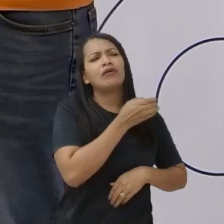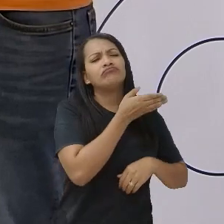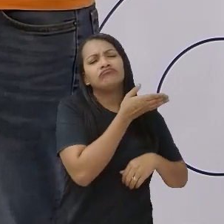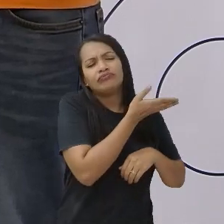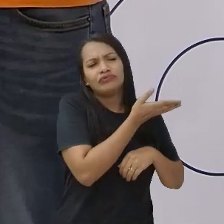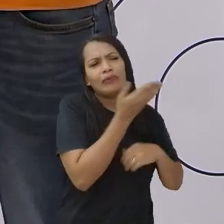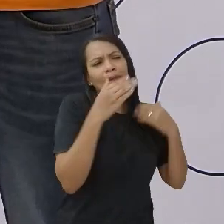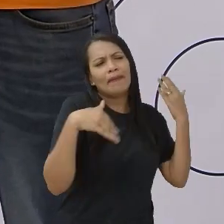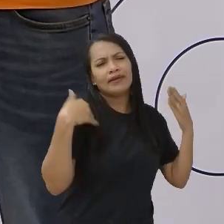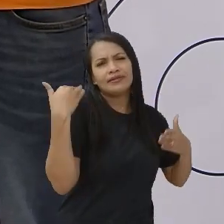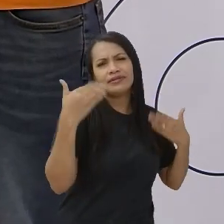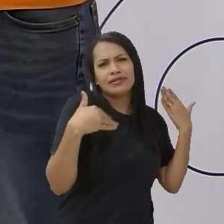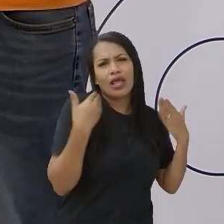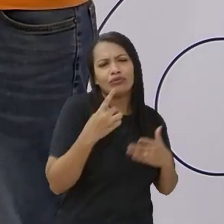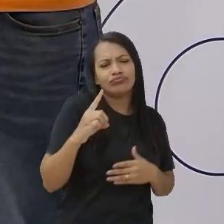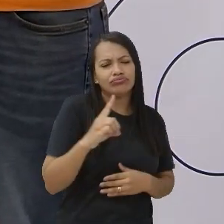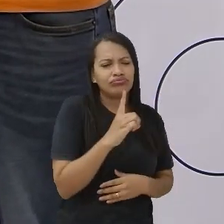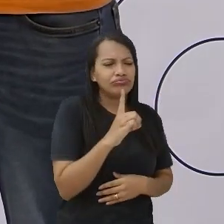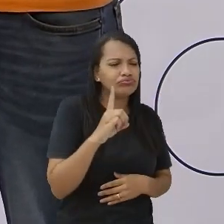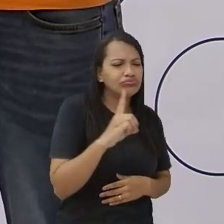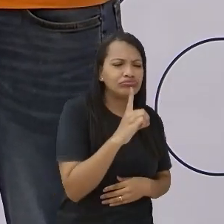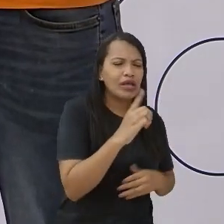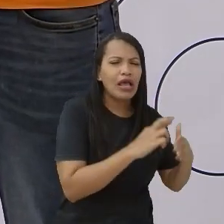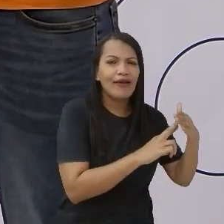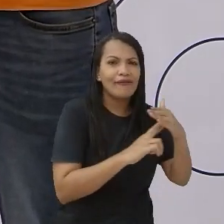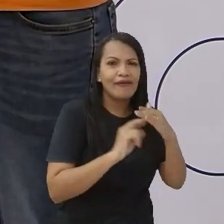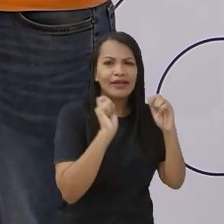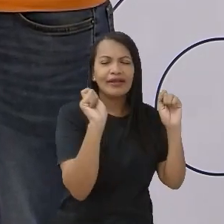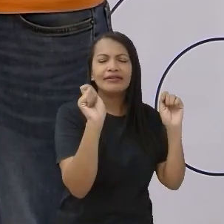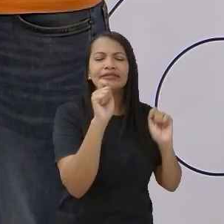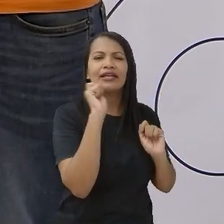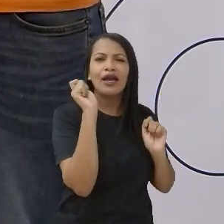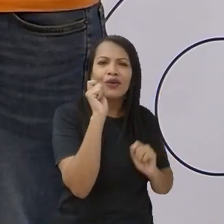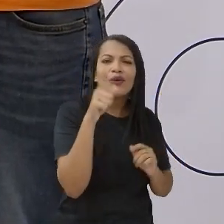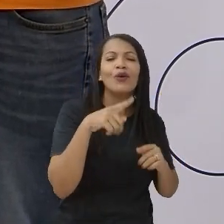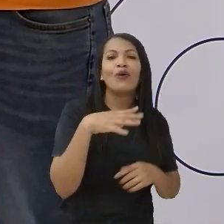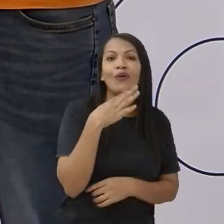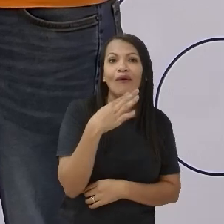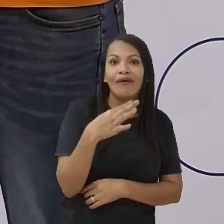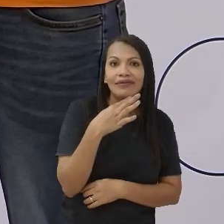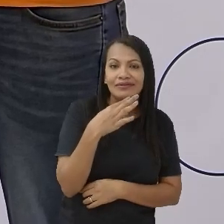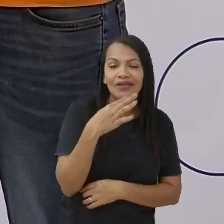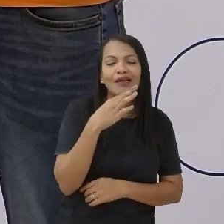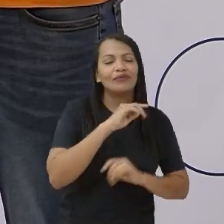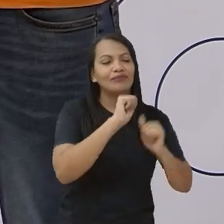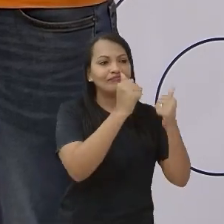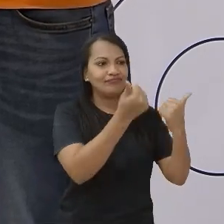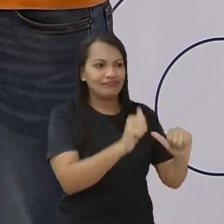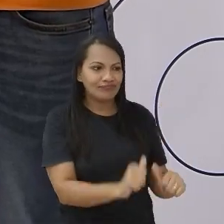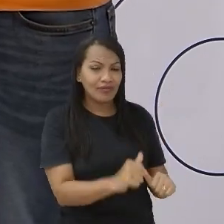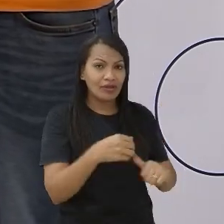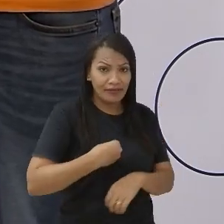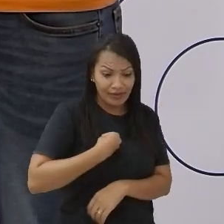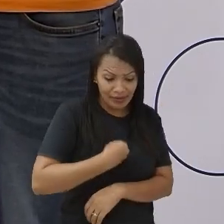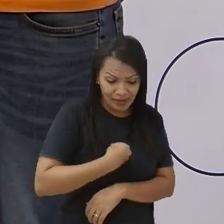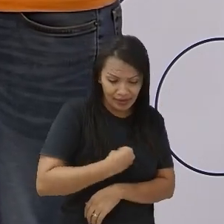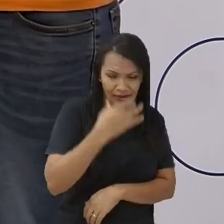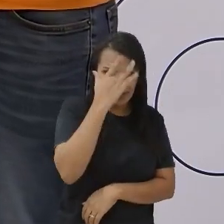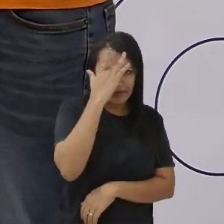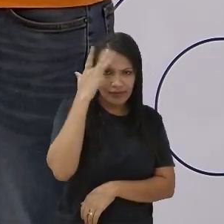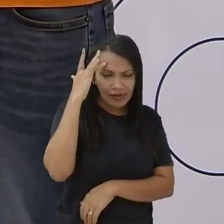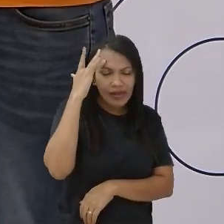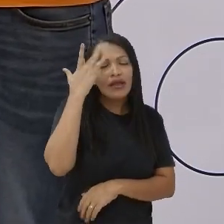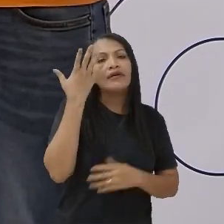Caruaru, conhecendo tudo que nós temos ali de cultura, de artesanato, de vivência das pessoas. E essas